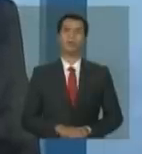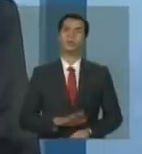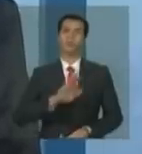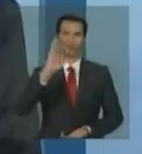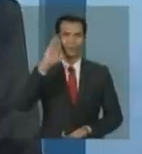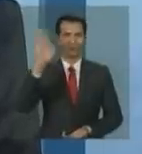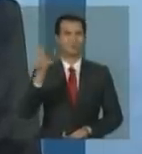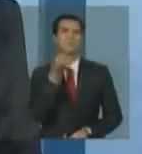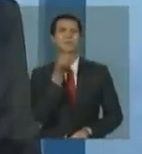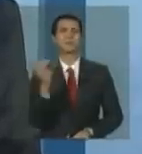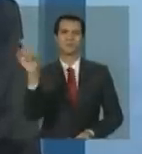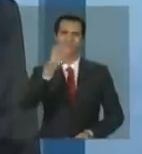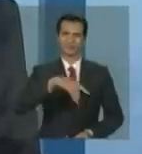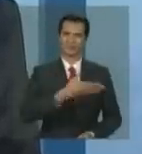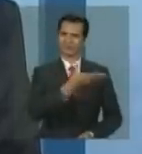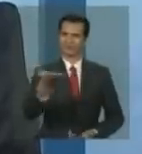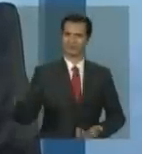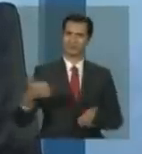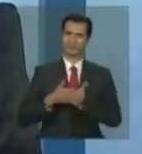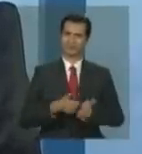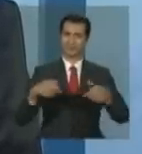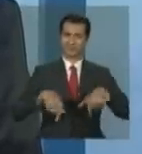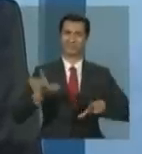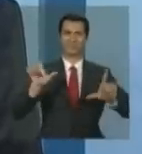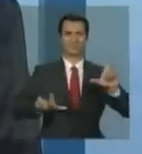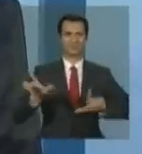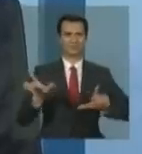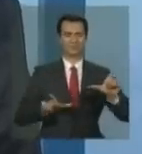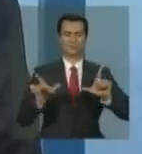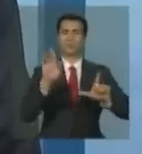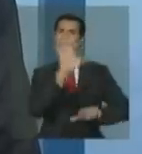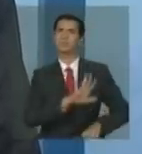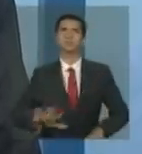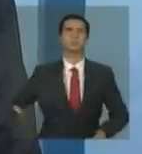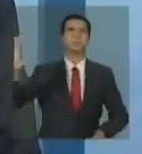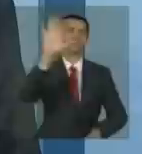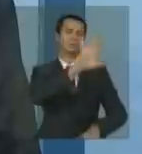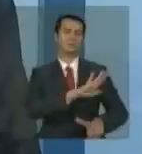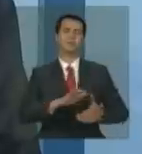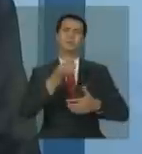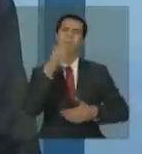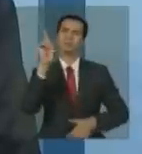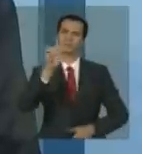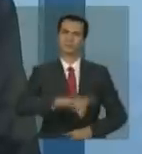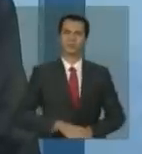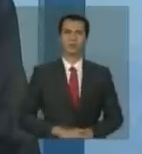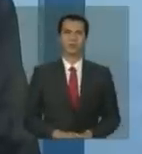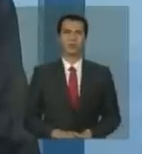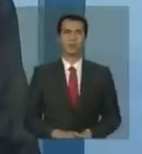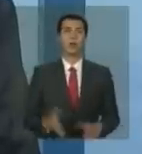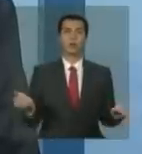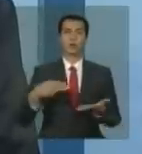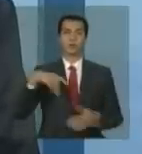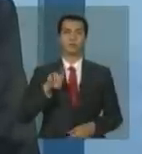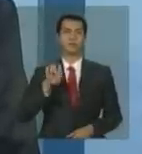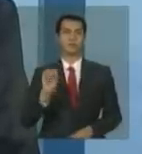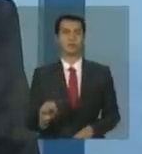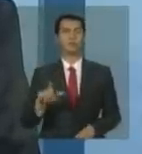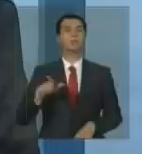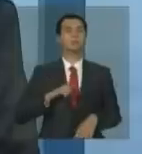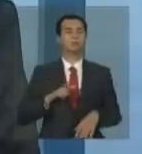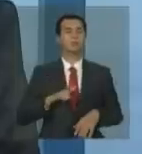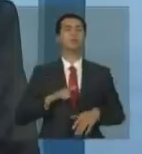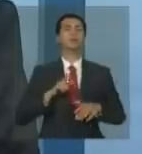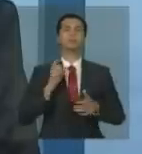Olá, bom dia a você que nos acompanha em todo o Brasil. O Ministério do Desenvolvimento Social e Combate à Fome realiza anualmente o Censo